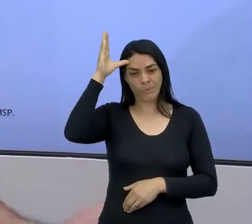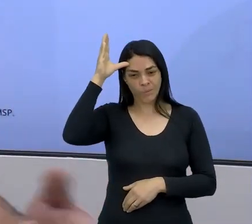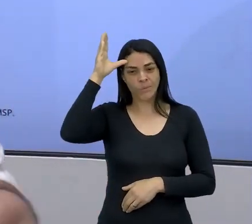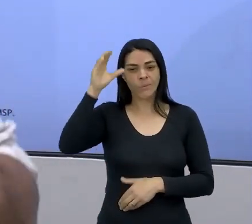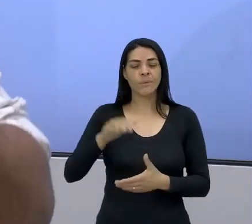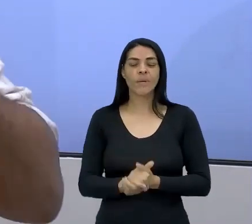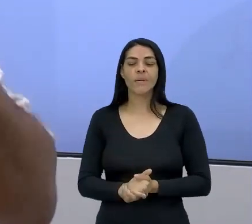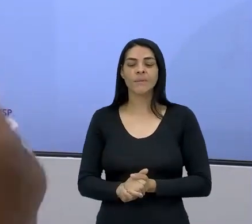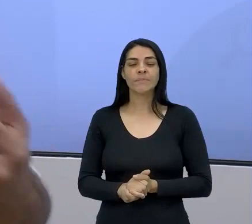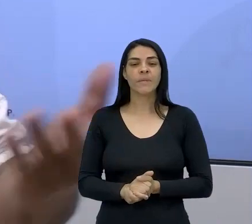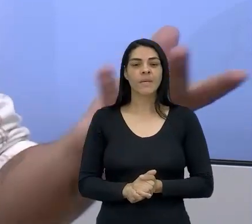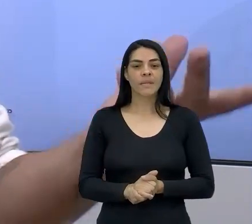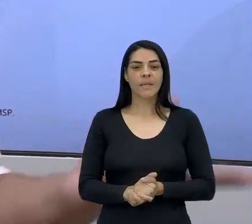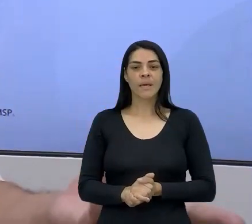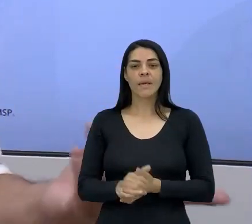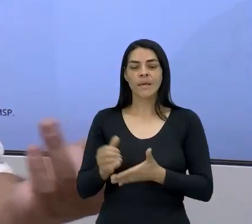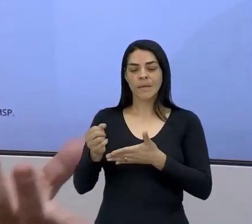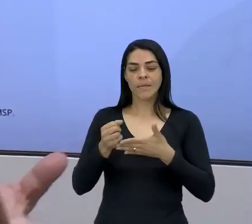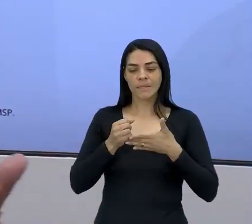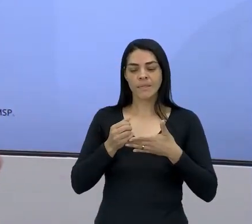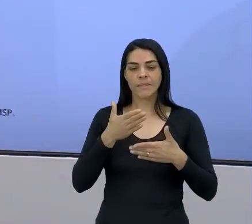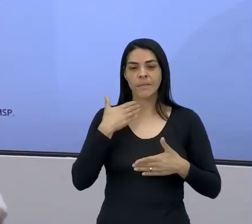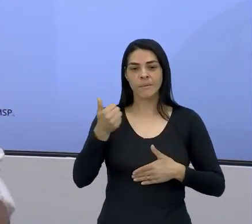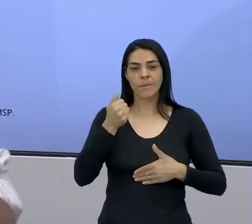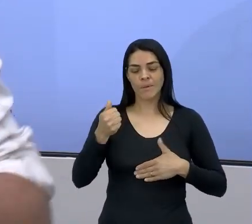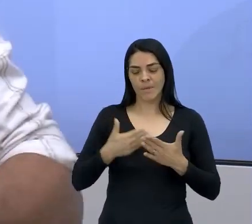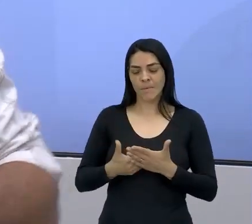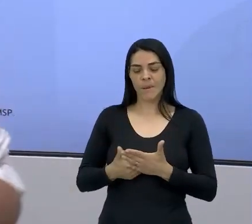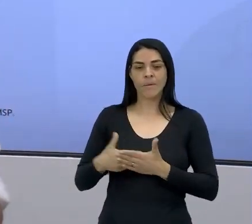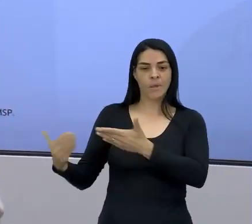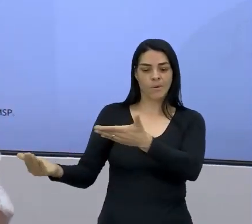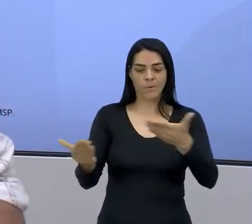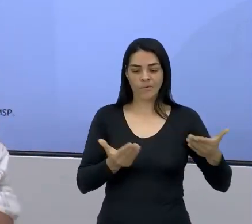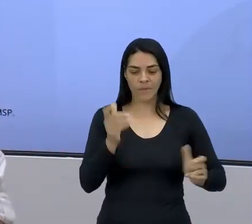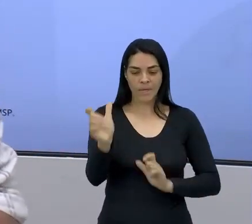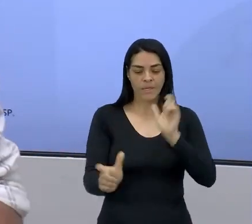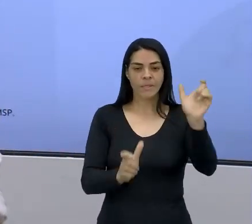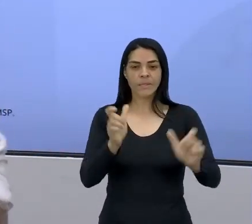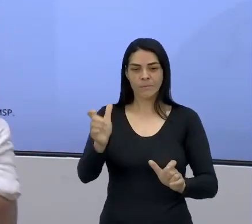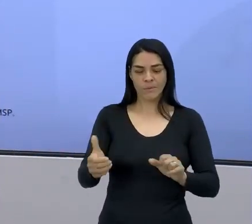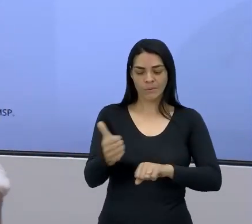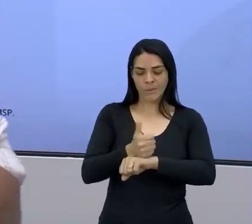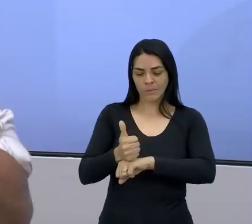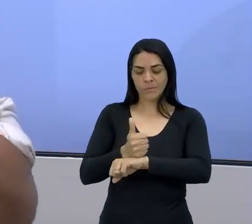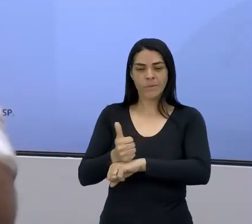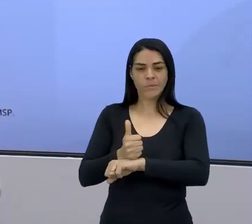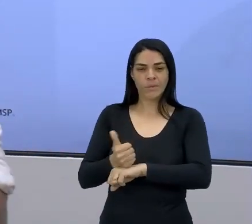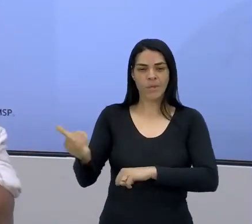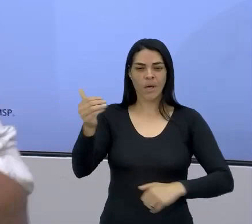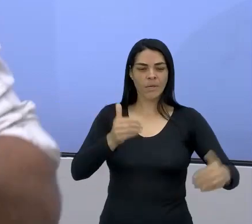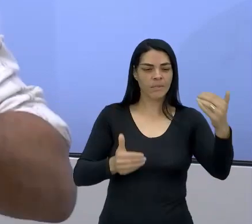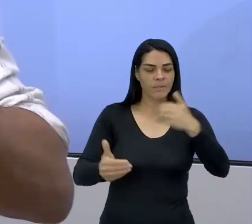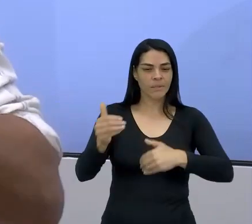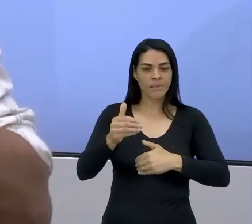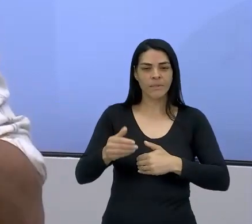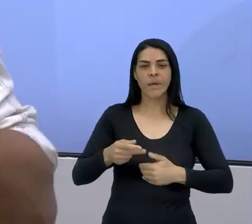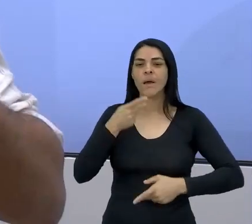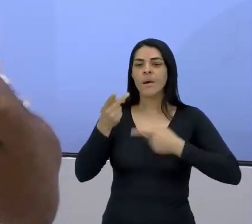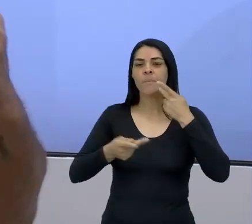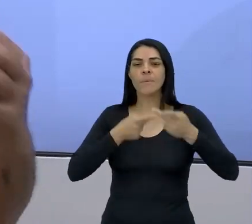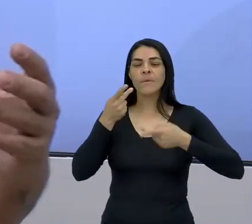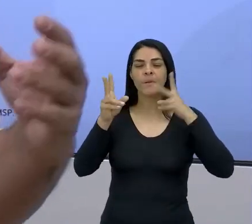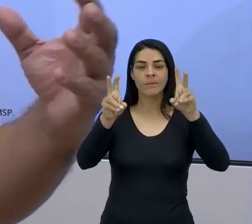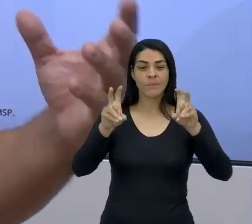nossa aula. A gente convida pessoas novas para a aula também, profissionais da área, para falar sobre o assunto, e a